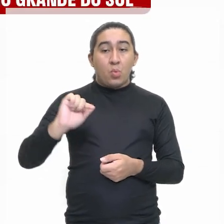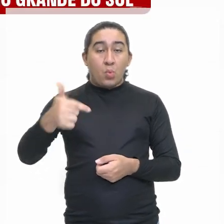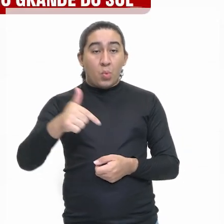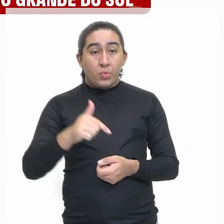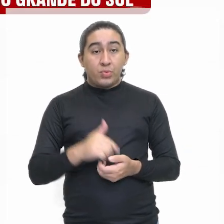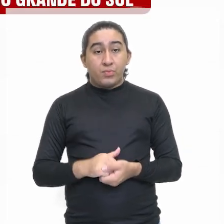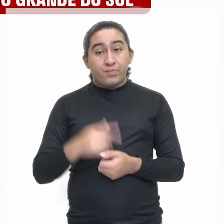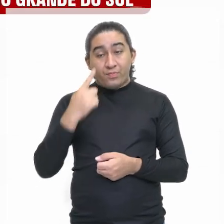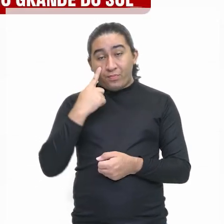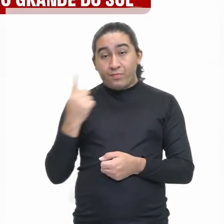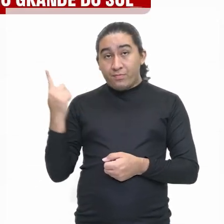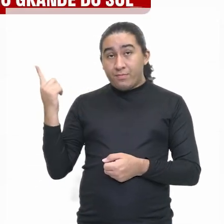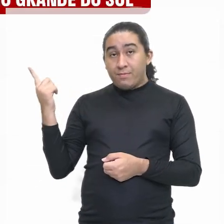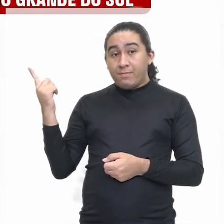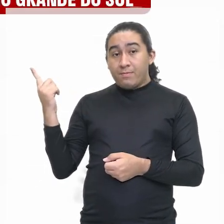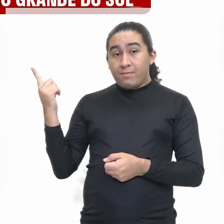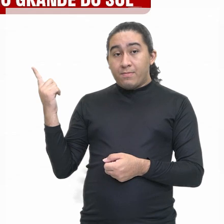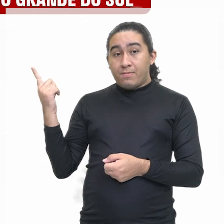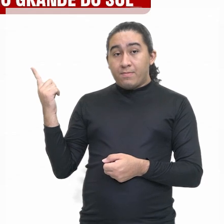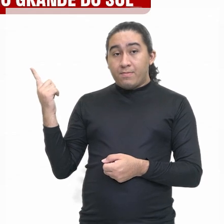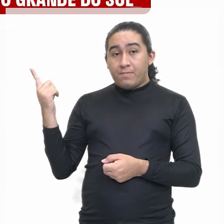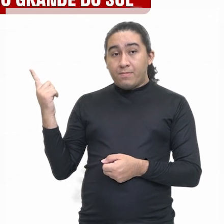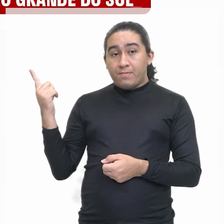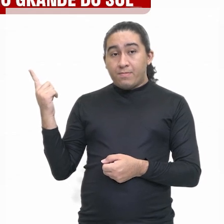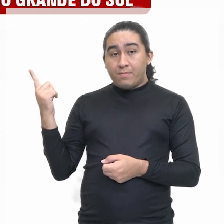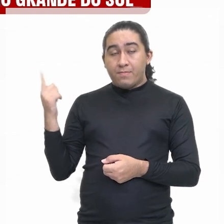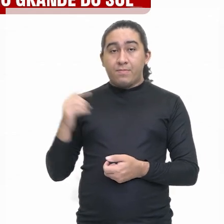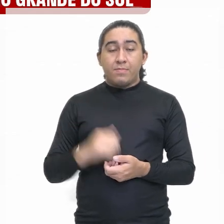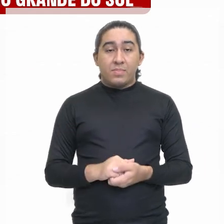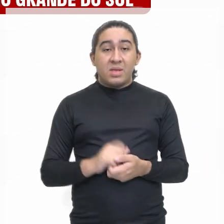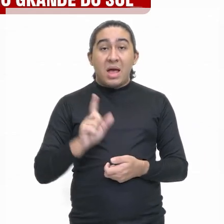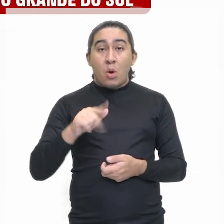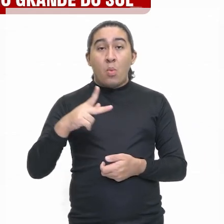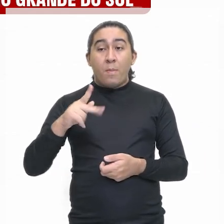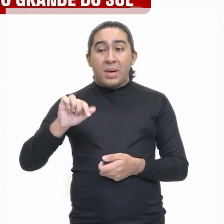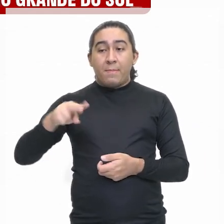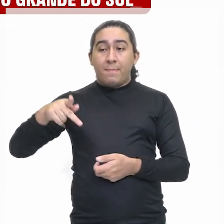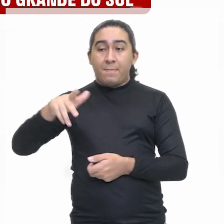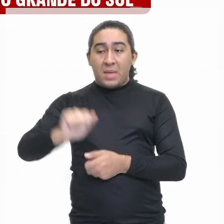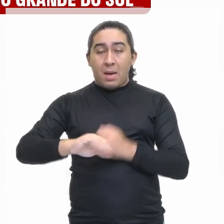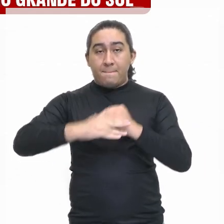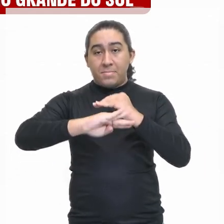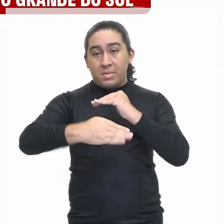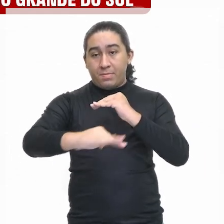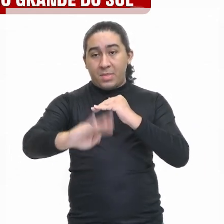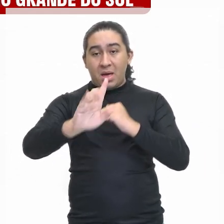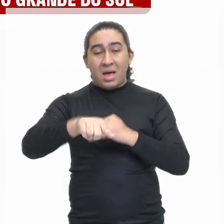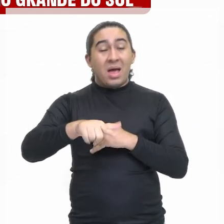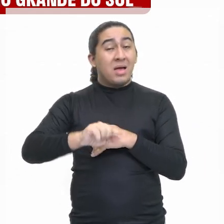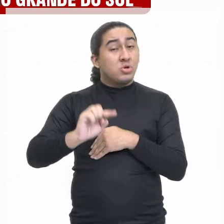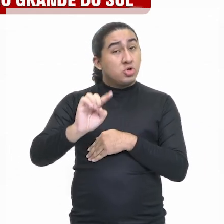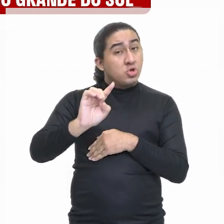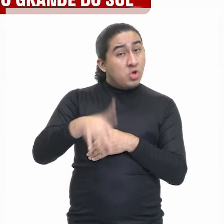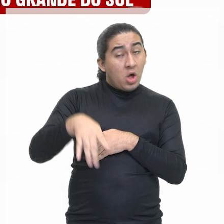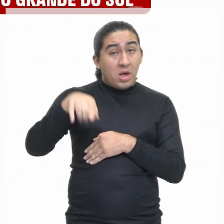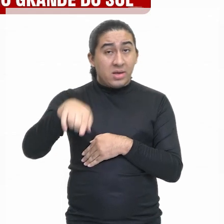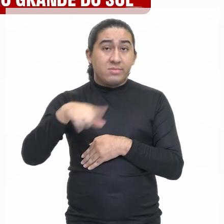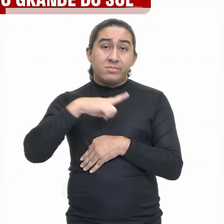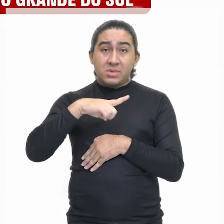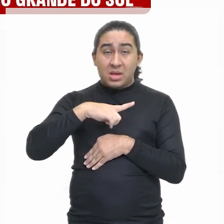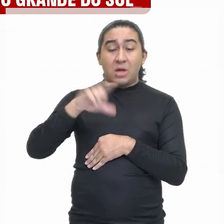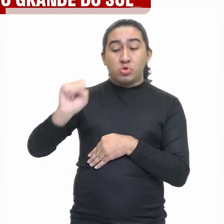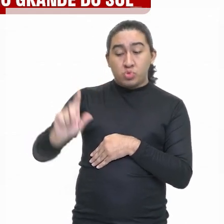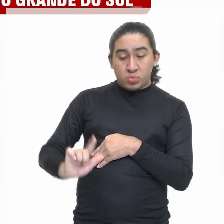do Sul é o bioma Pampa. Ele é o único presente nesta unidade federativa aí no Rio Grande do